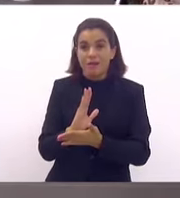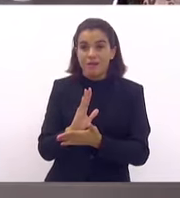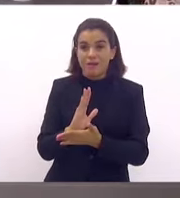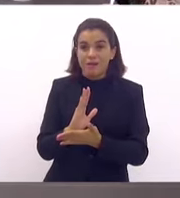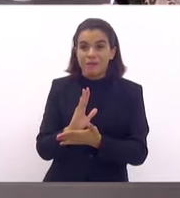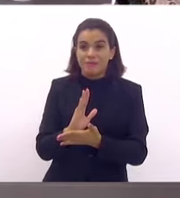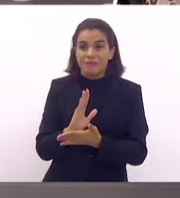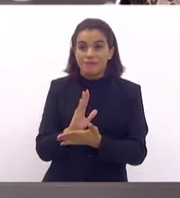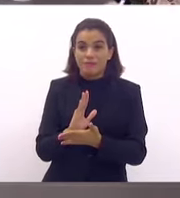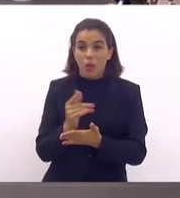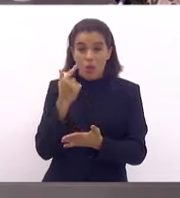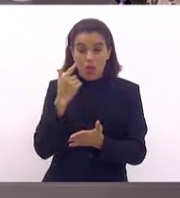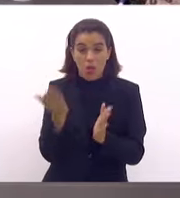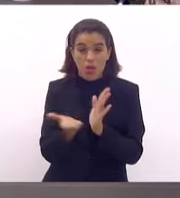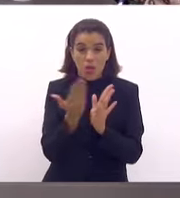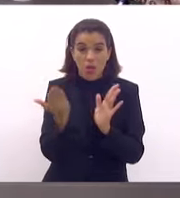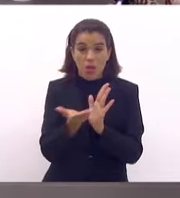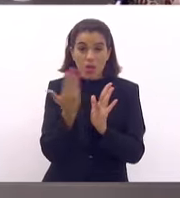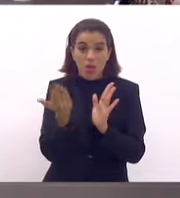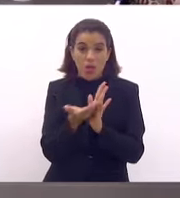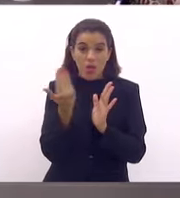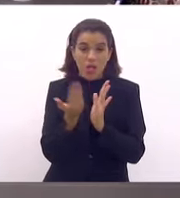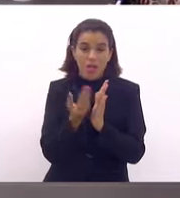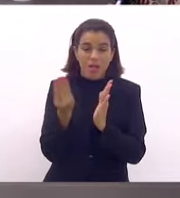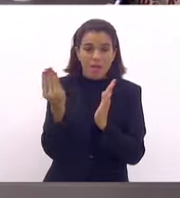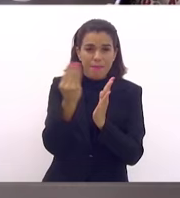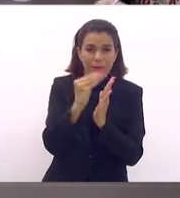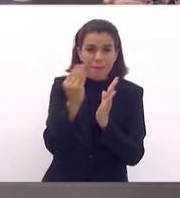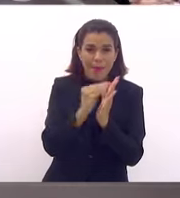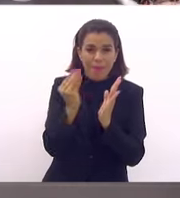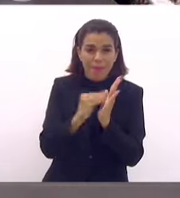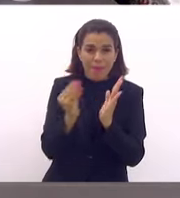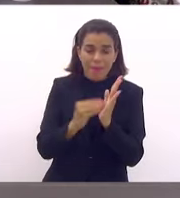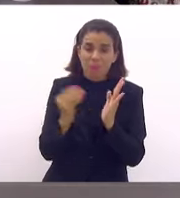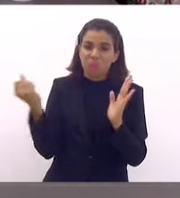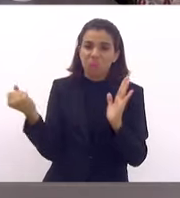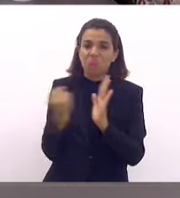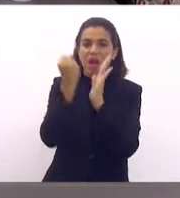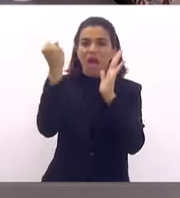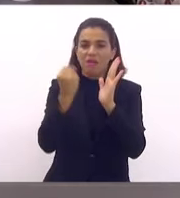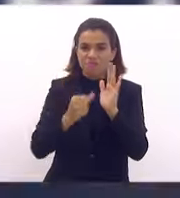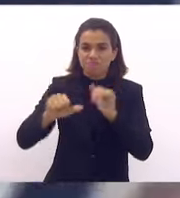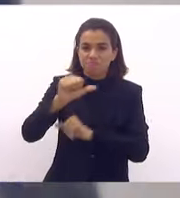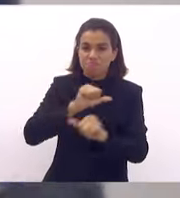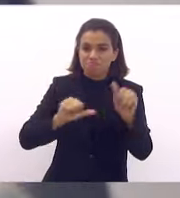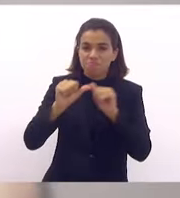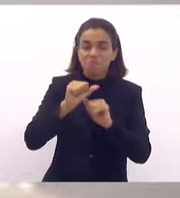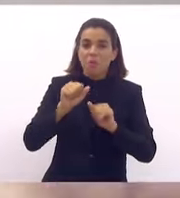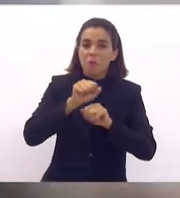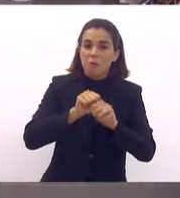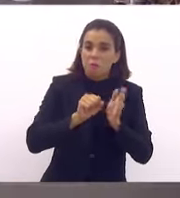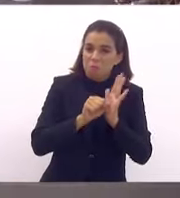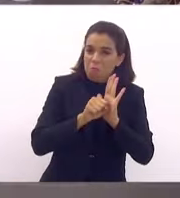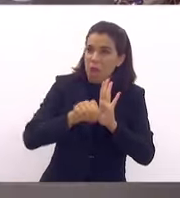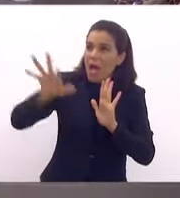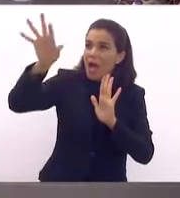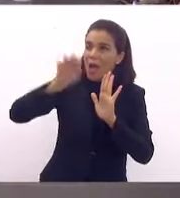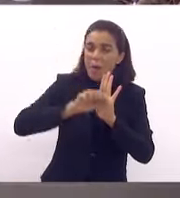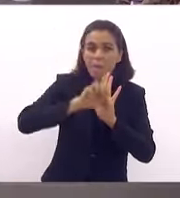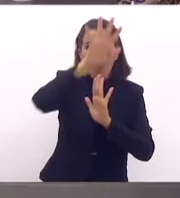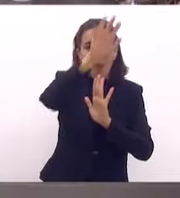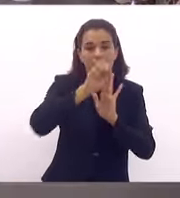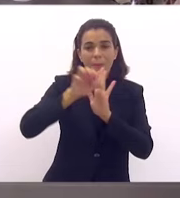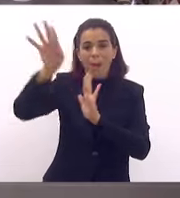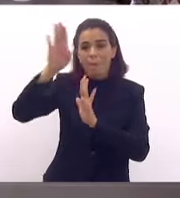o nosso boletim de súmulas, também um marco, uma inovação no Parlamento Fluminense, que está sendo copiado do Brasil afora. Fazer um